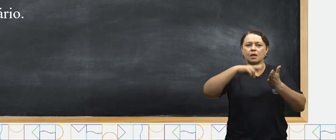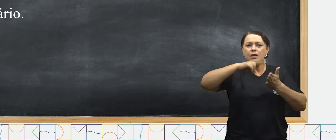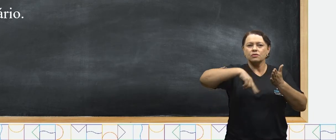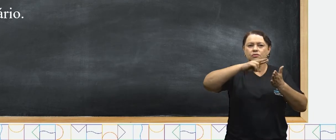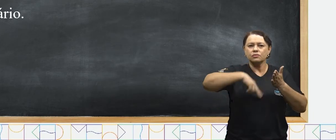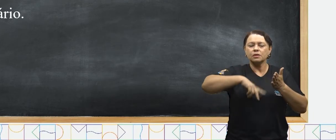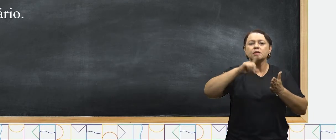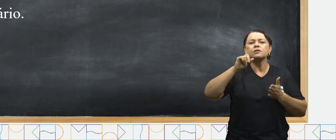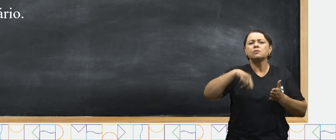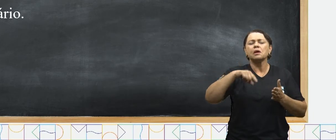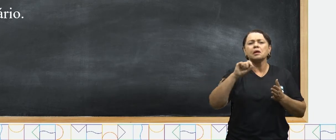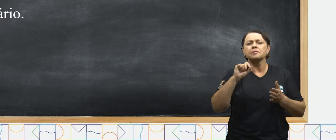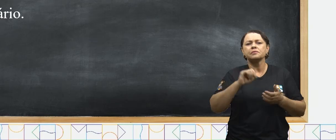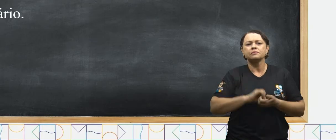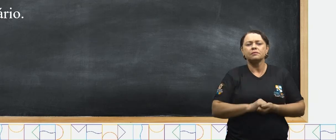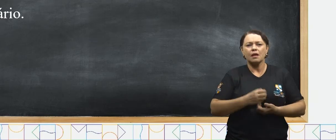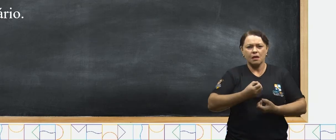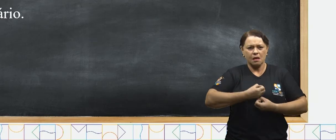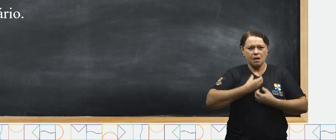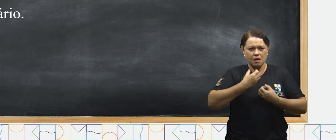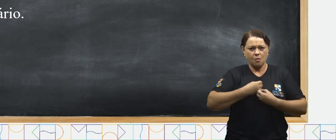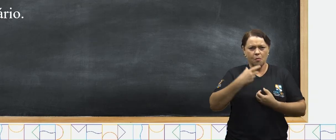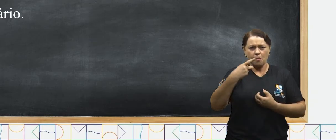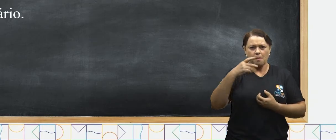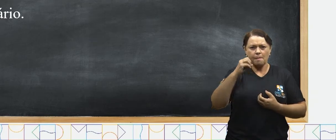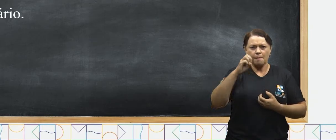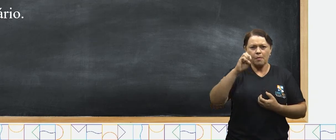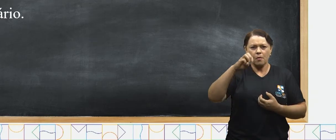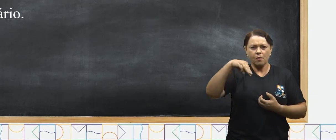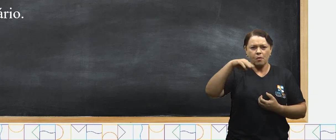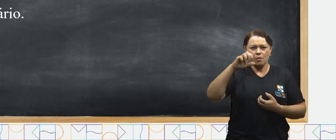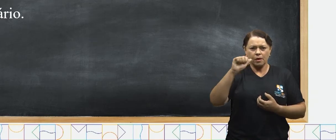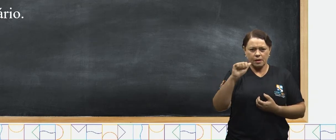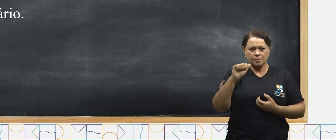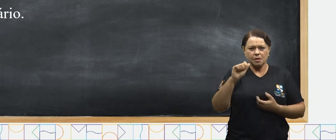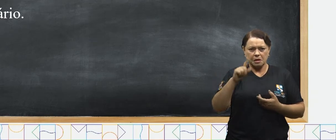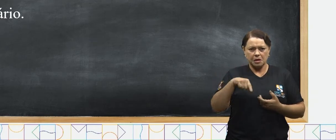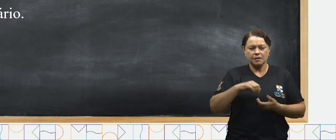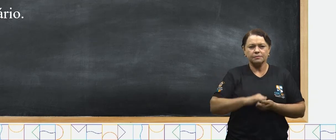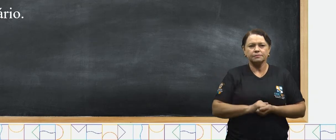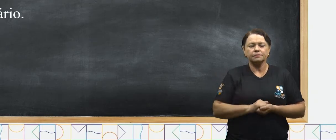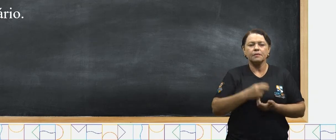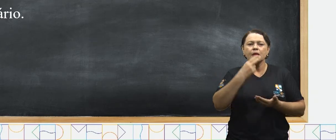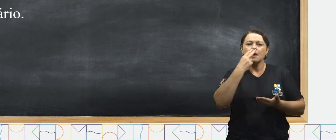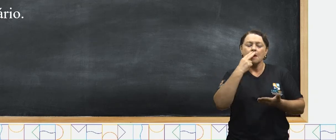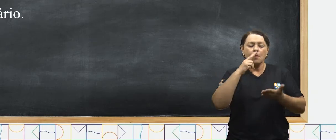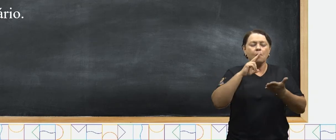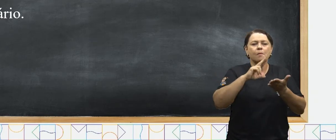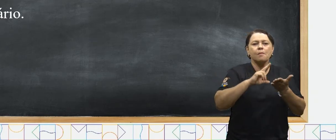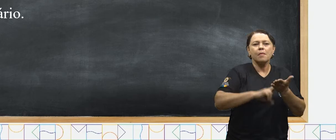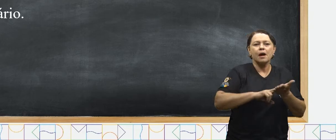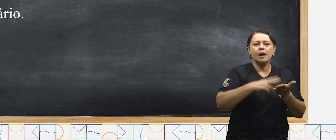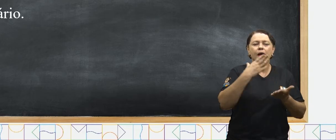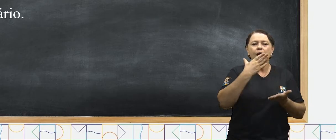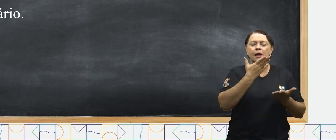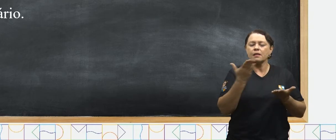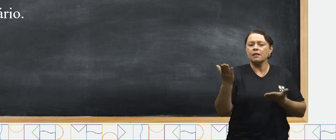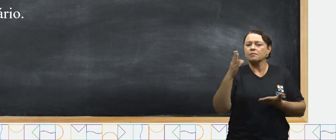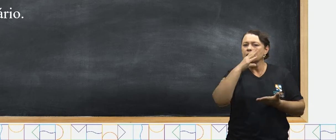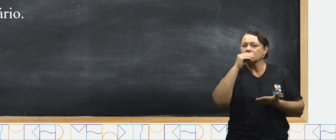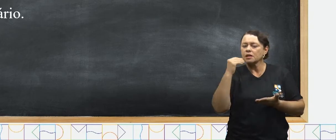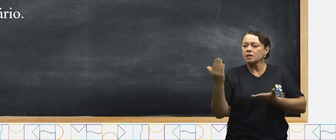é: letra A, um poema; letra B, uma carta às crianças e